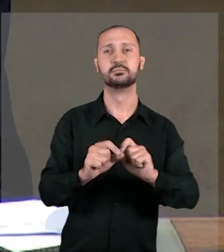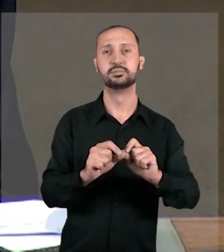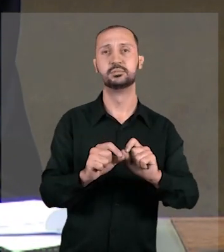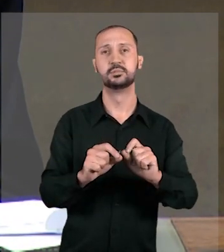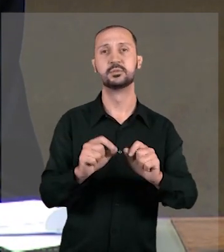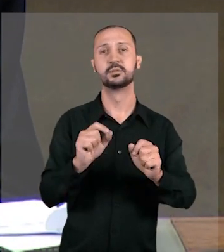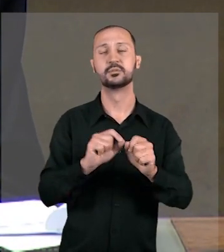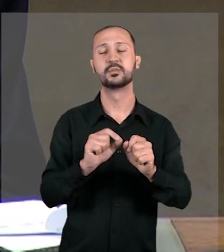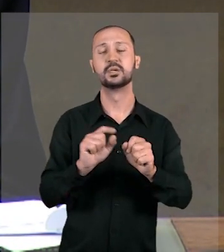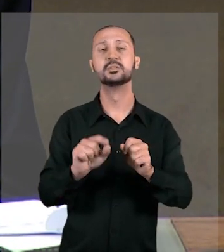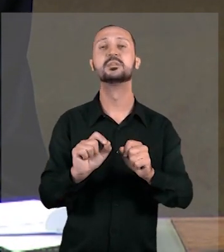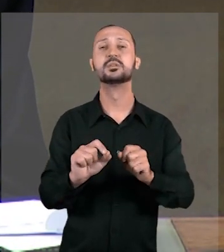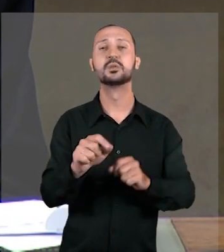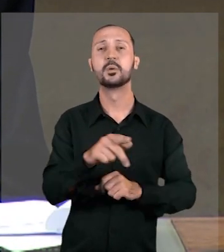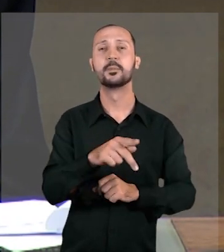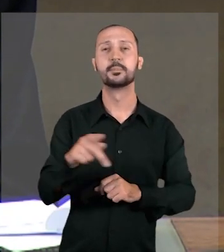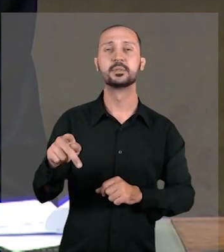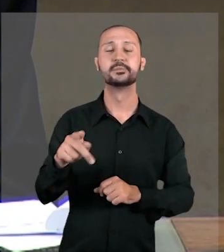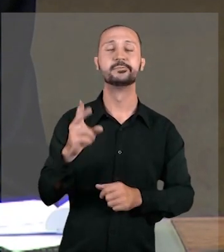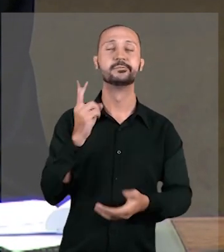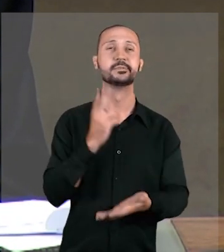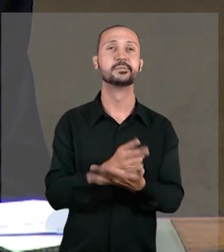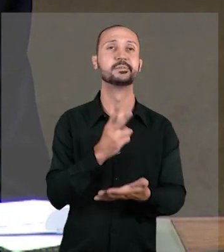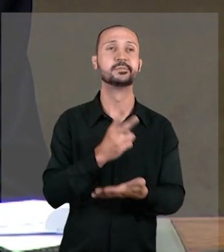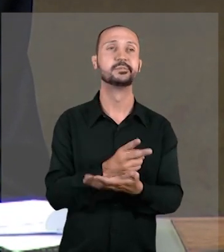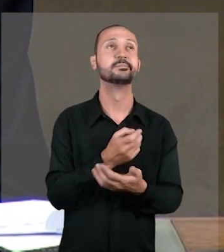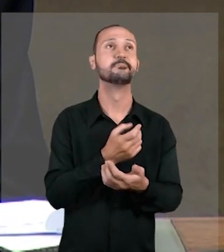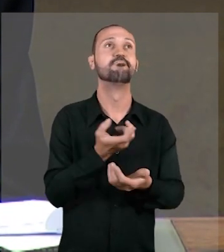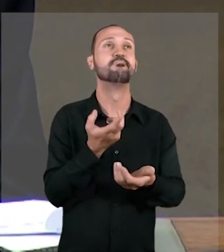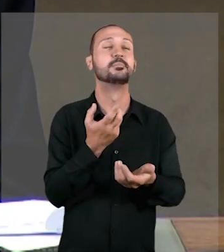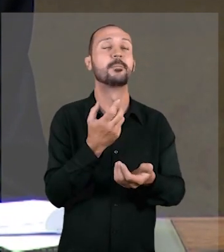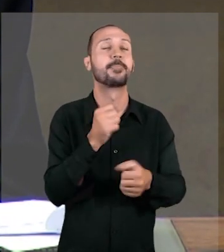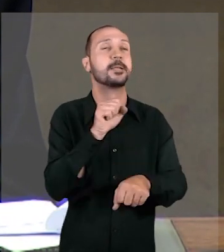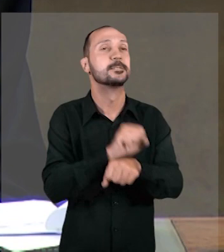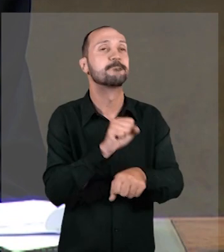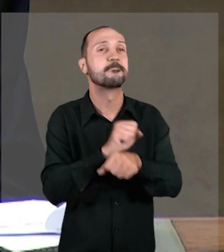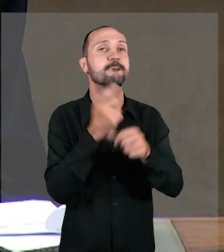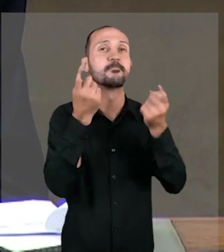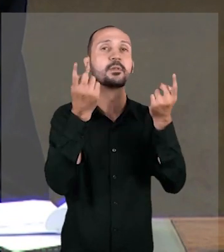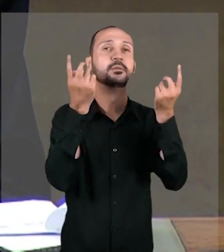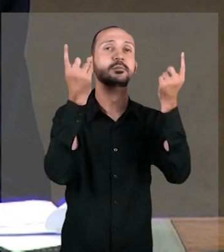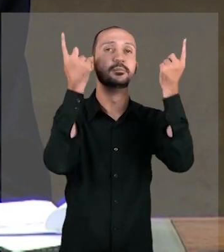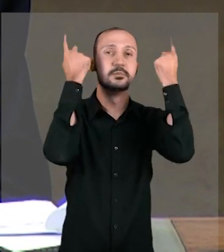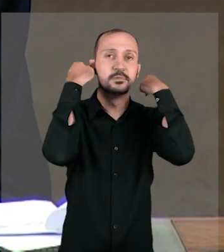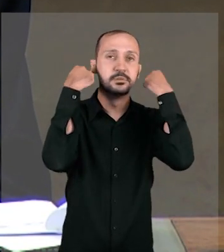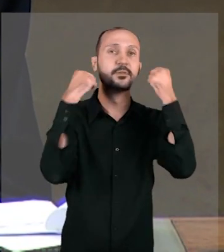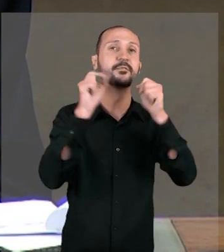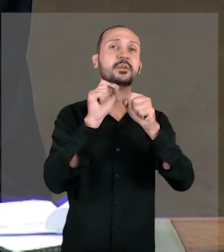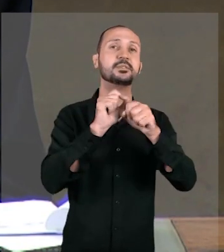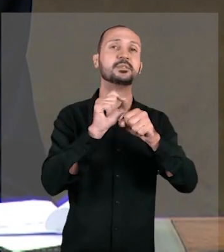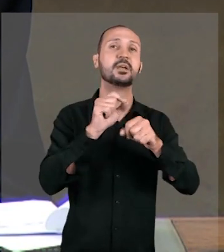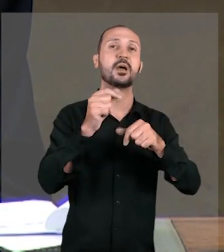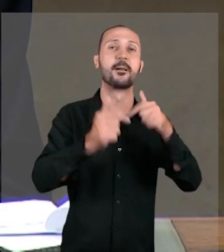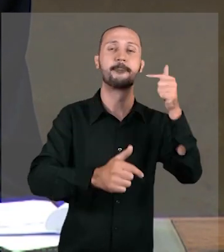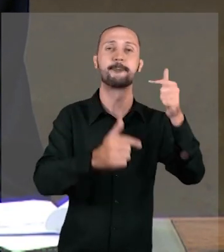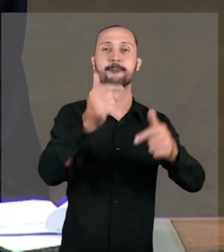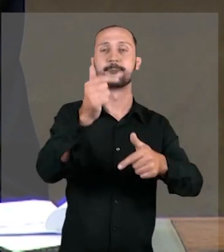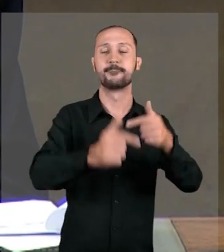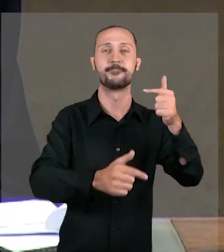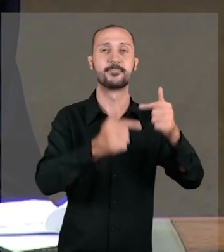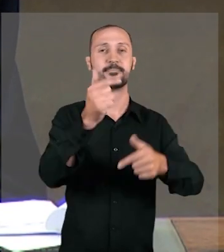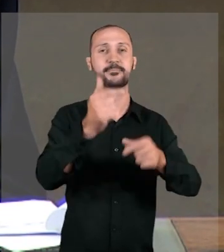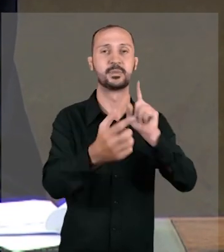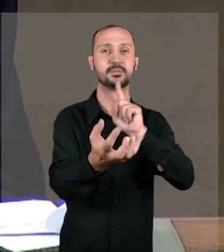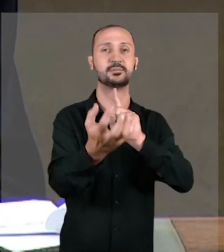que o presidente seja refém, muitas vezes, de um modo de fazer política que não